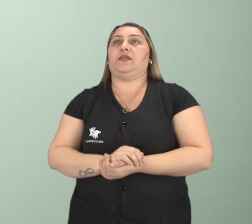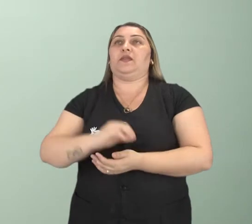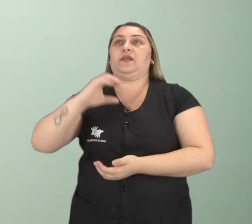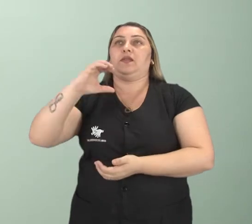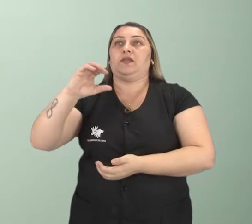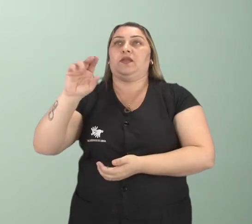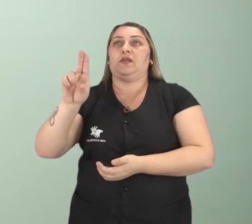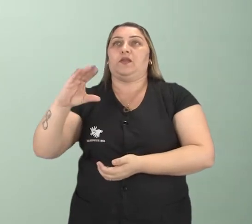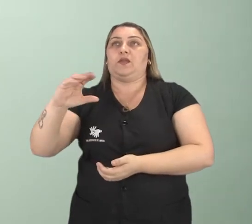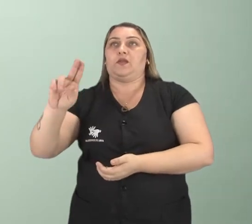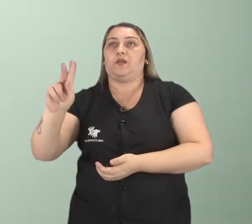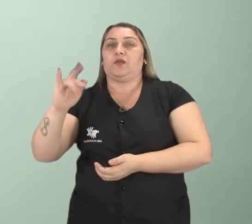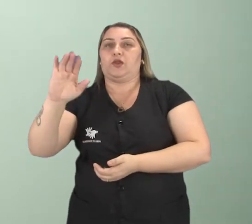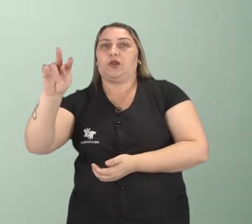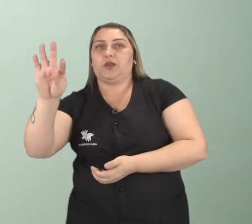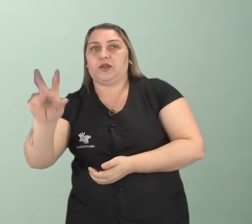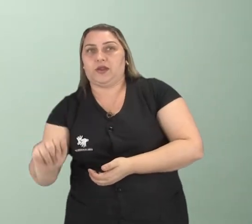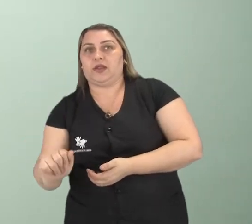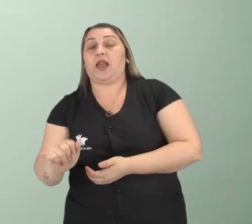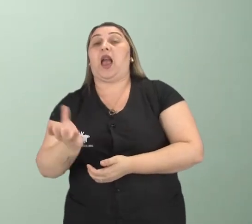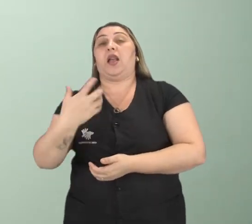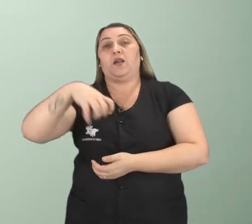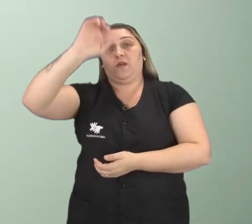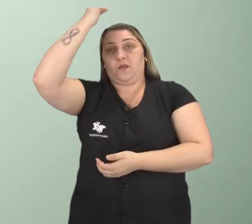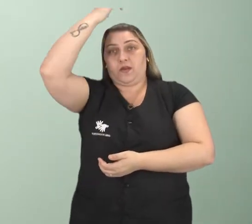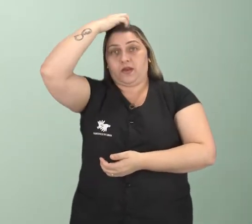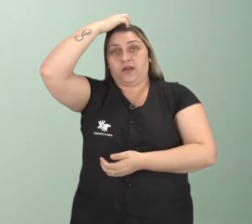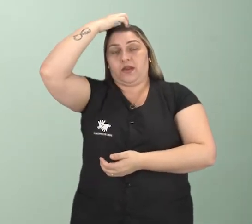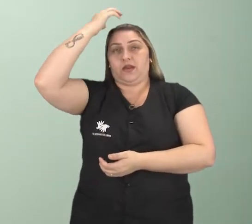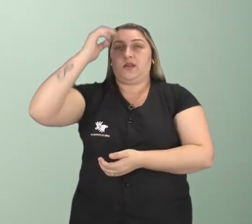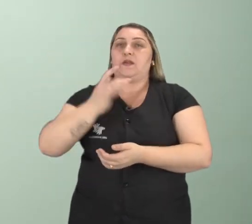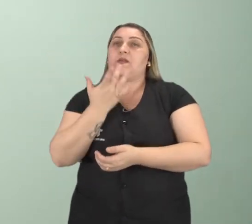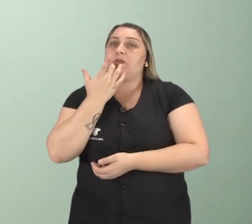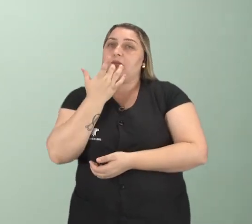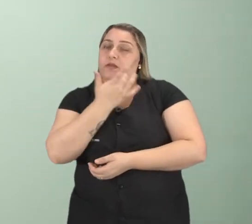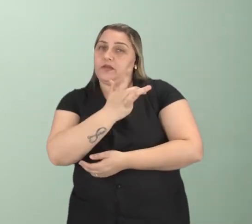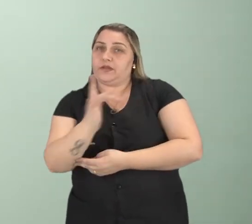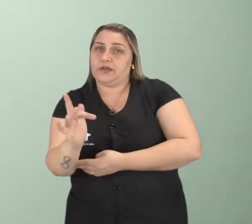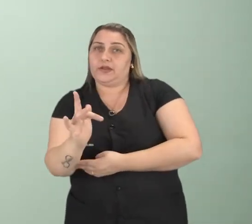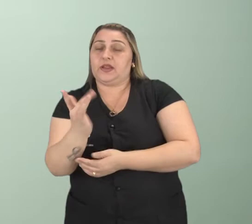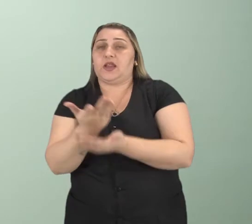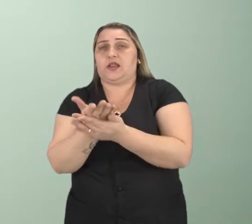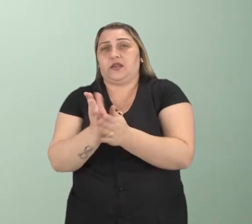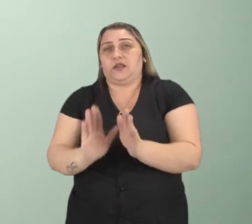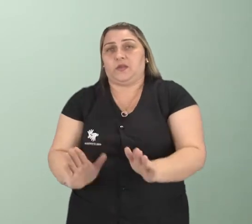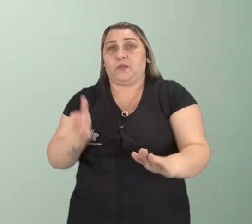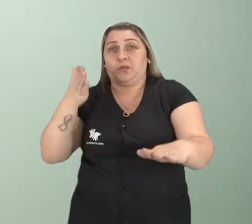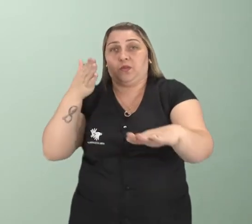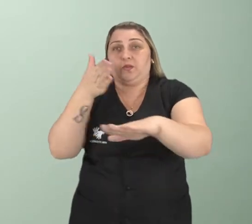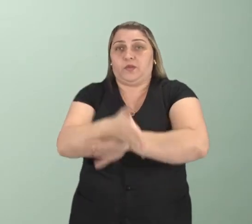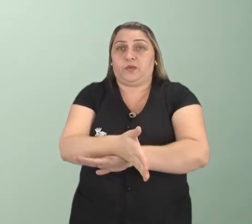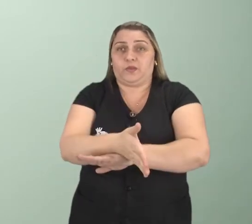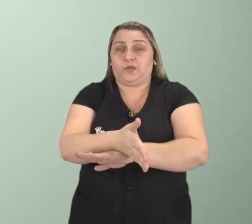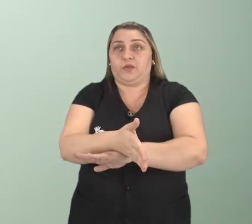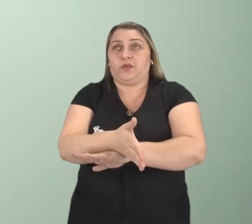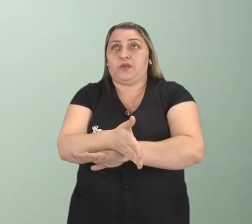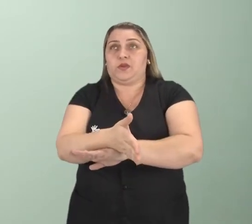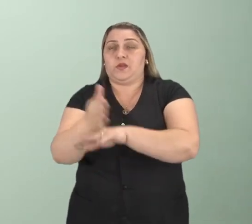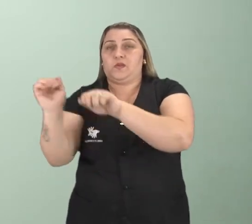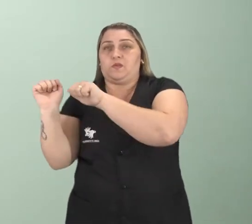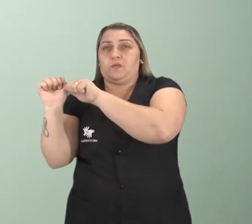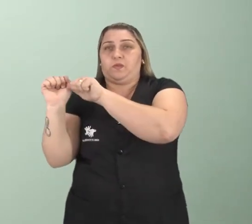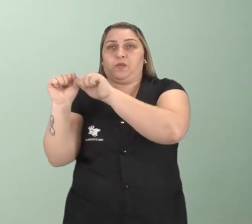e tudo mais. E aí esse reino, né, por conta desse ouro, ele acaba sendo invadido, né? Ele acaba